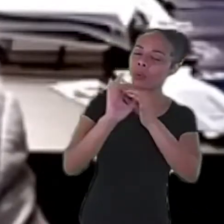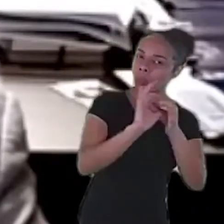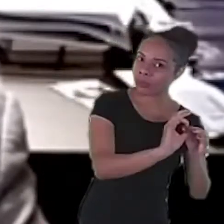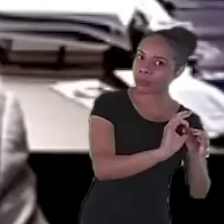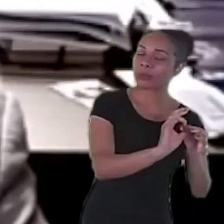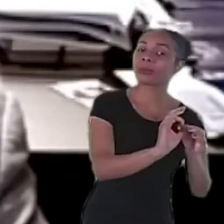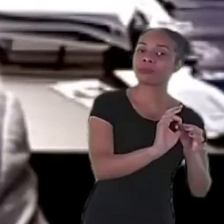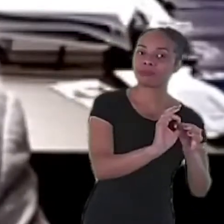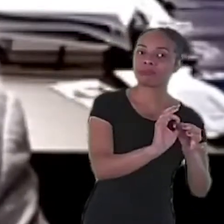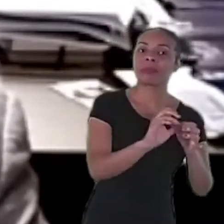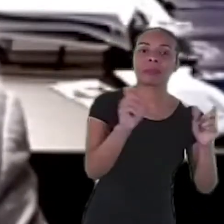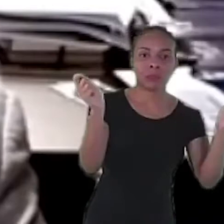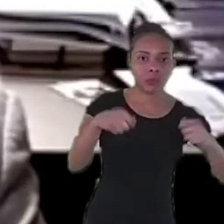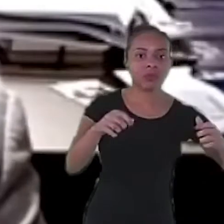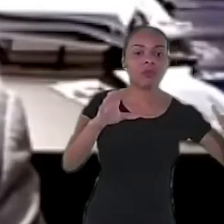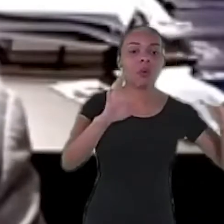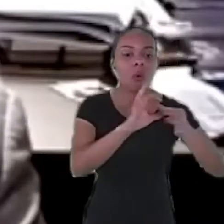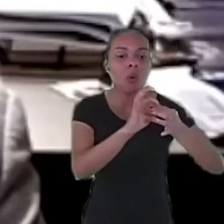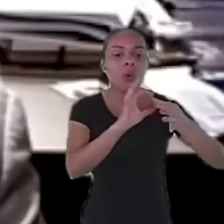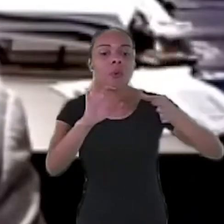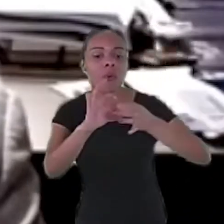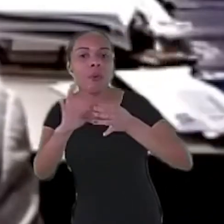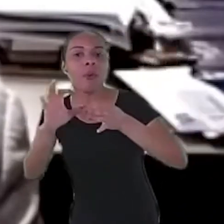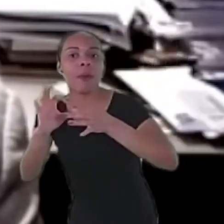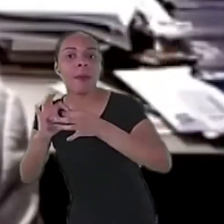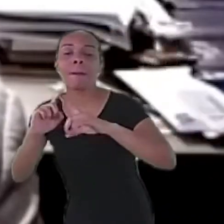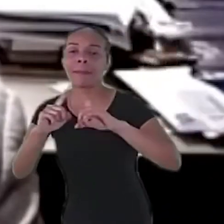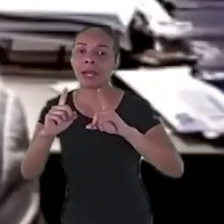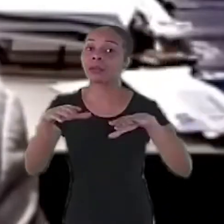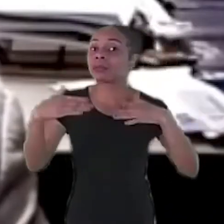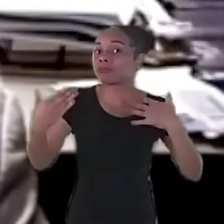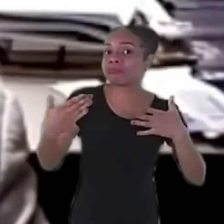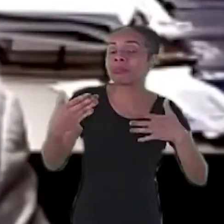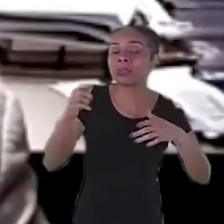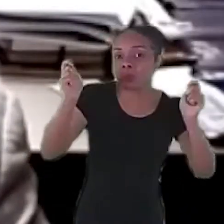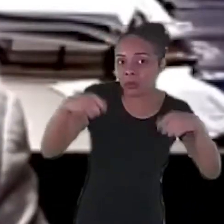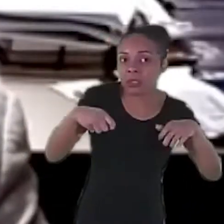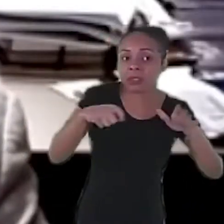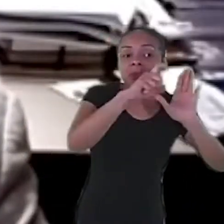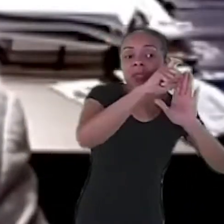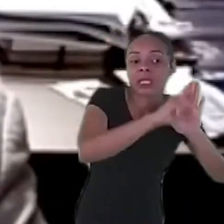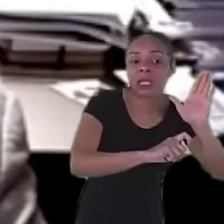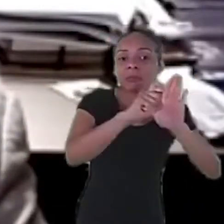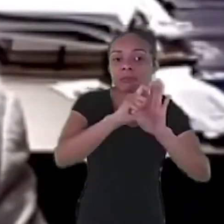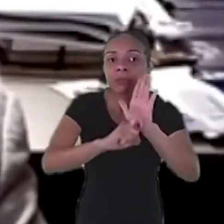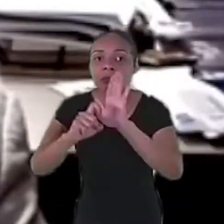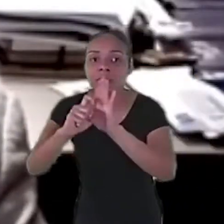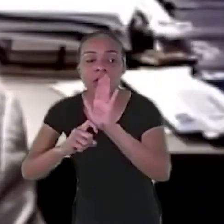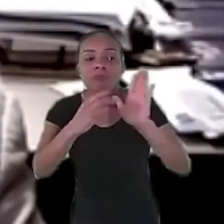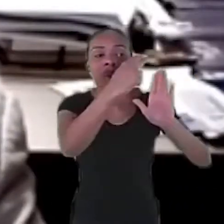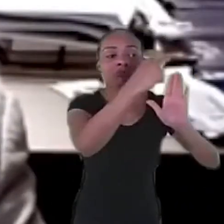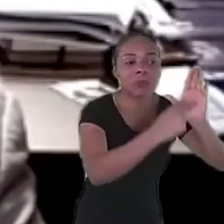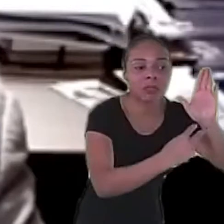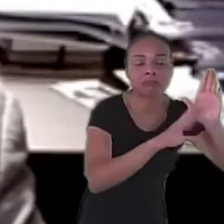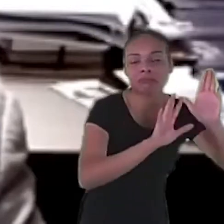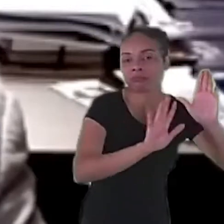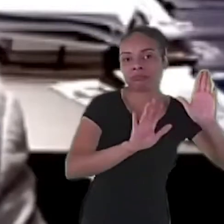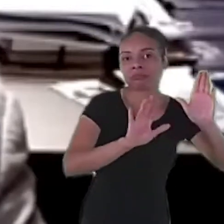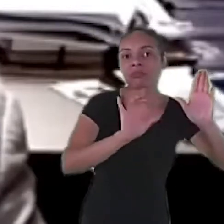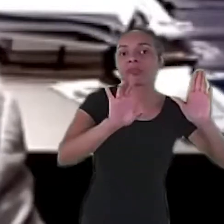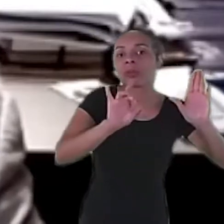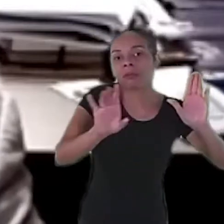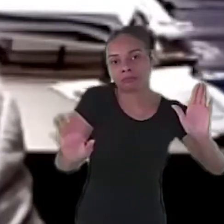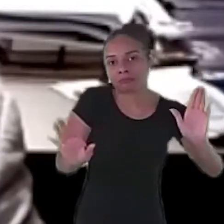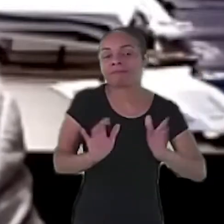forma autônoma. Eu não proponho nenhuma resposta. Eu levanto as grandes